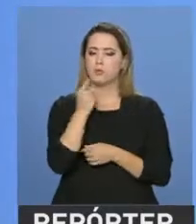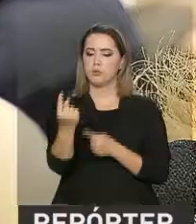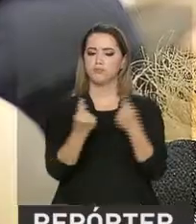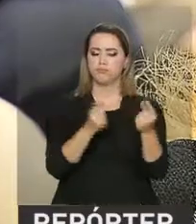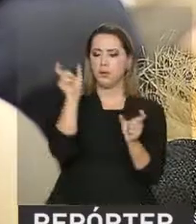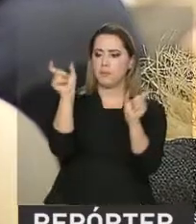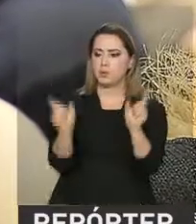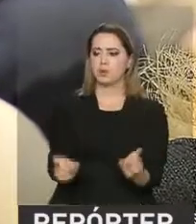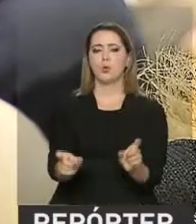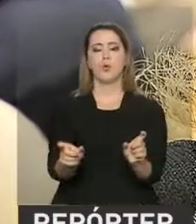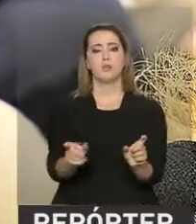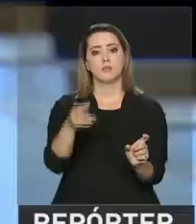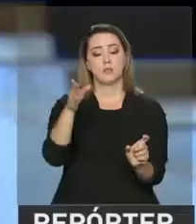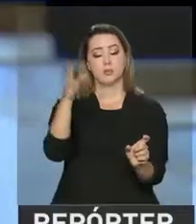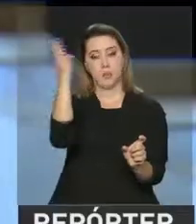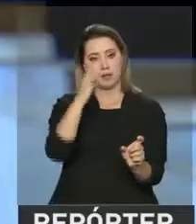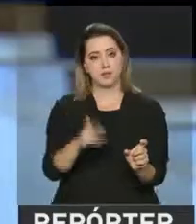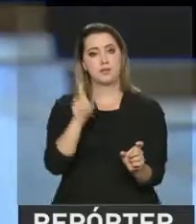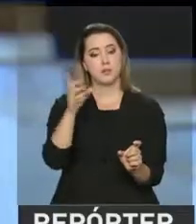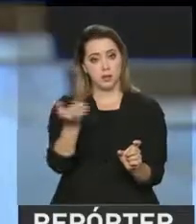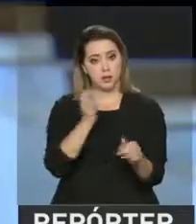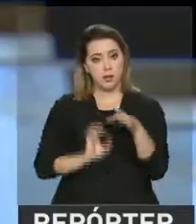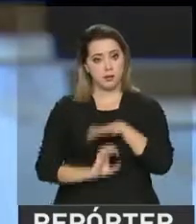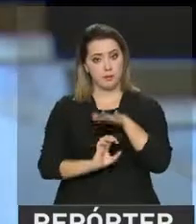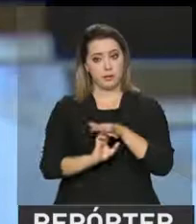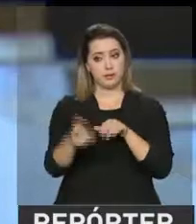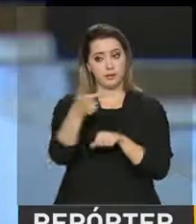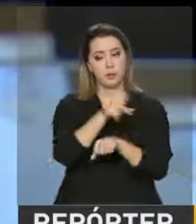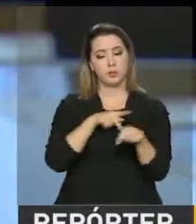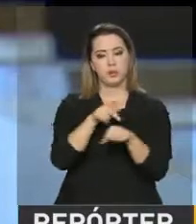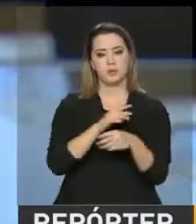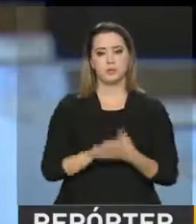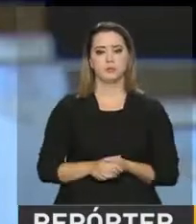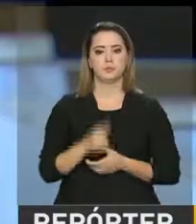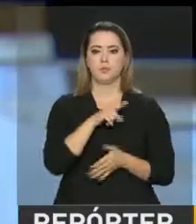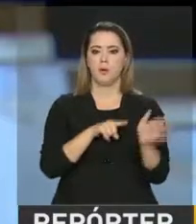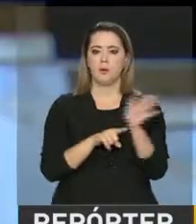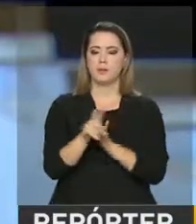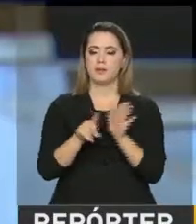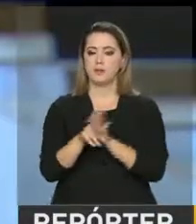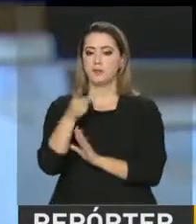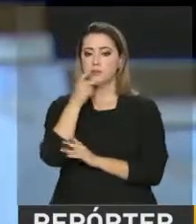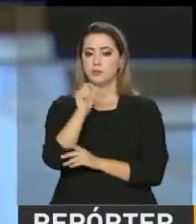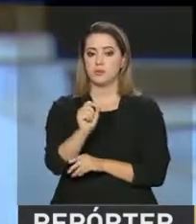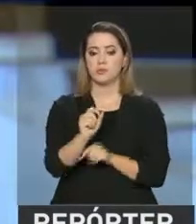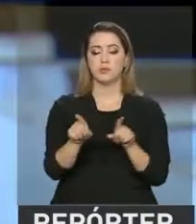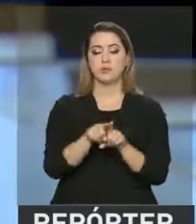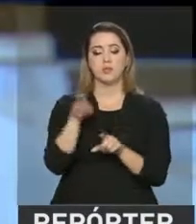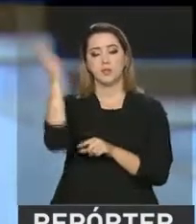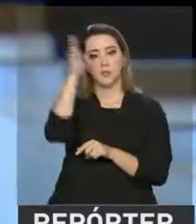dos brasileiros empreendedores. De acordo com a pesquisa, os brasileiros costumam empreender no chamado mercado da